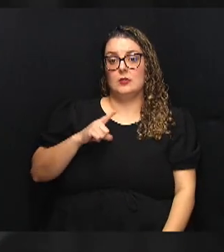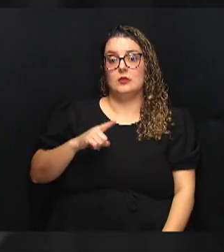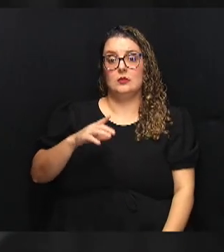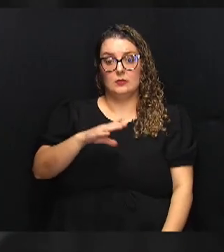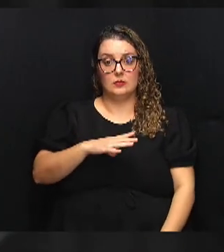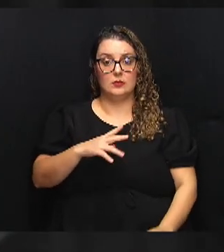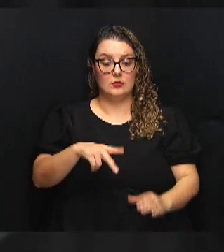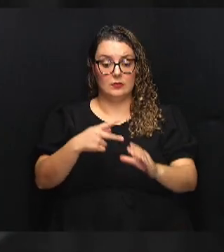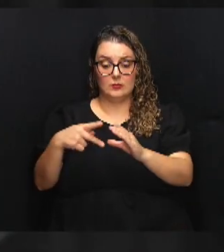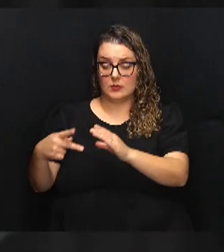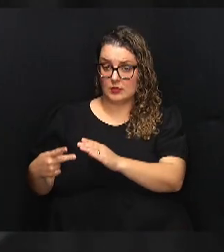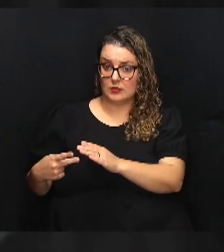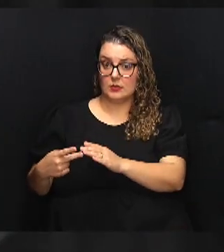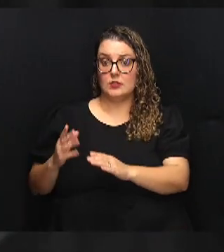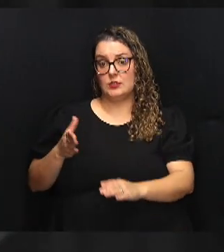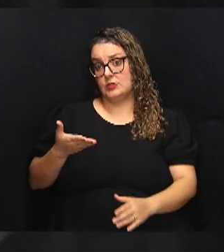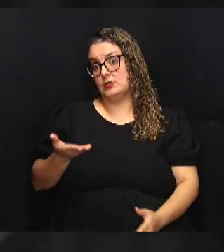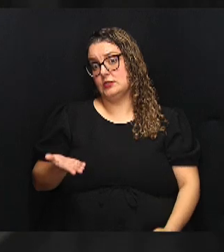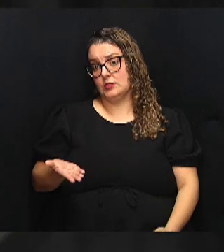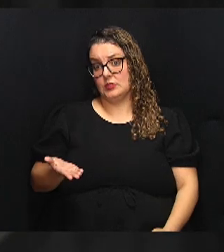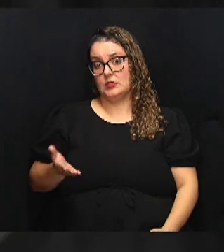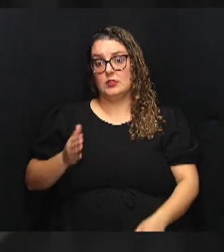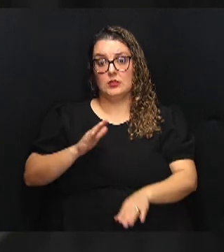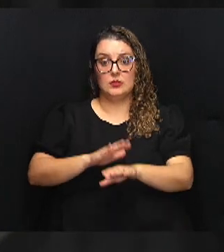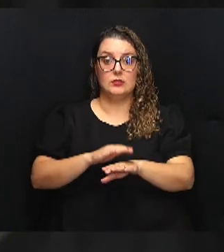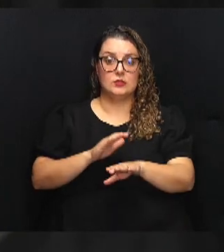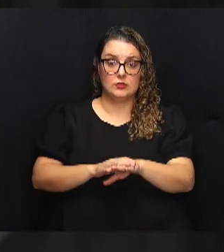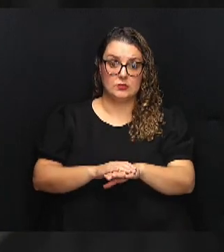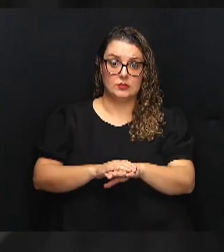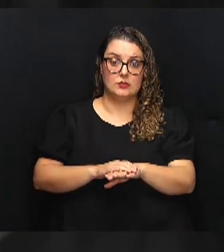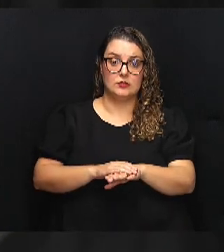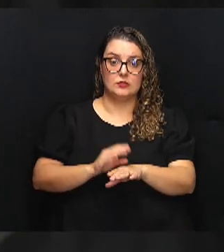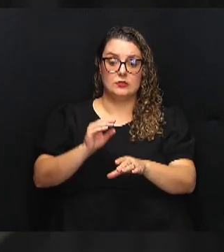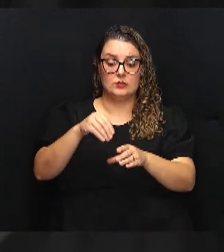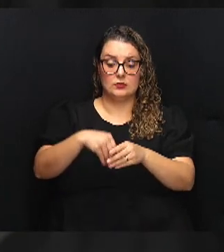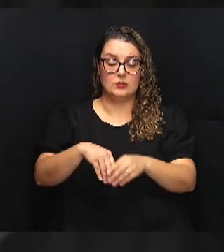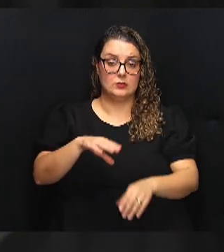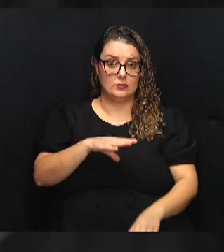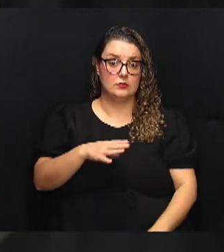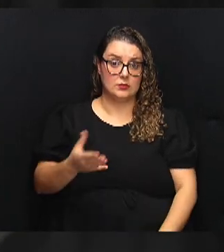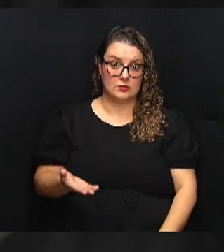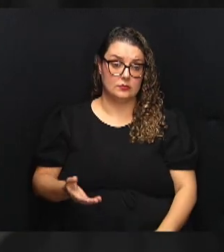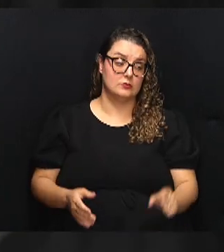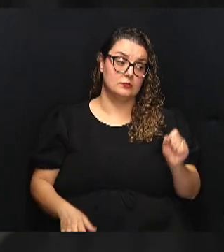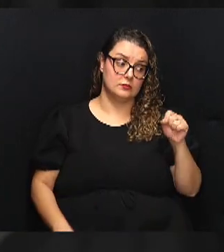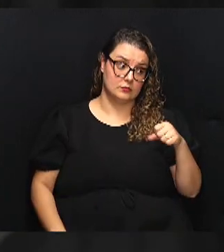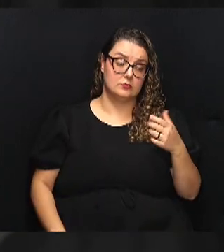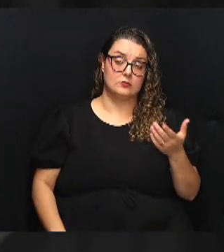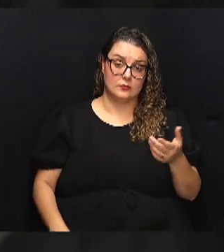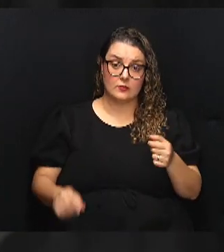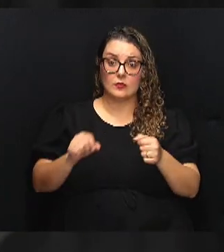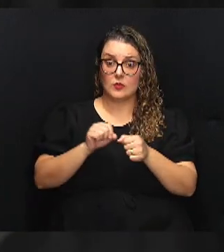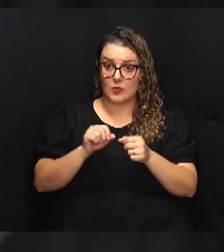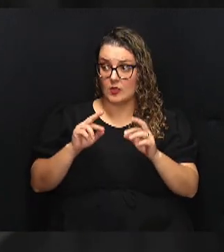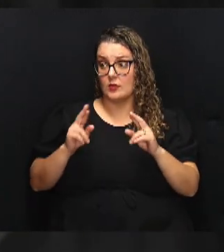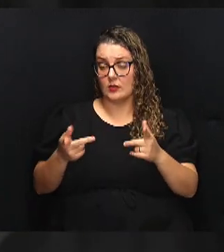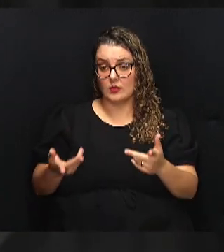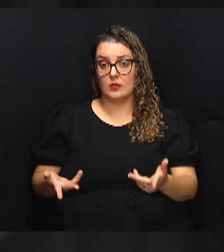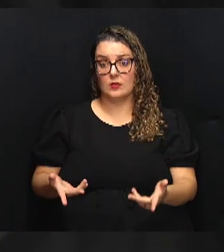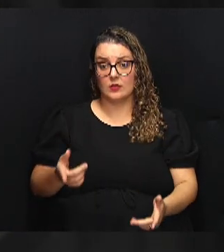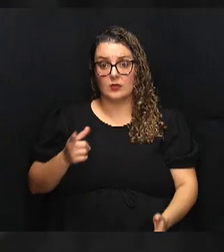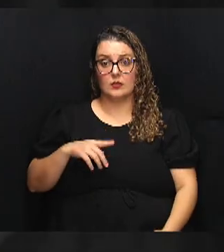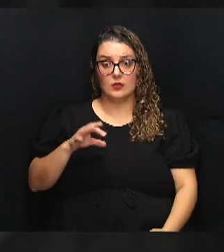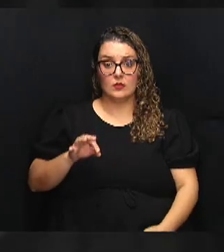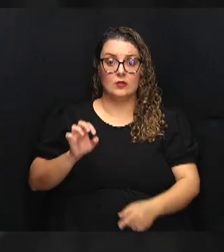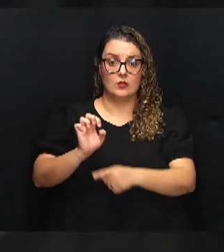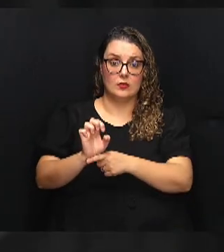municipais, já que as ações elas têm que ser tomadas dentro do município, né? Que vão fazer diferença. Tenho certeza no